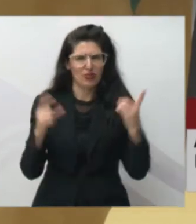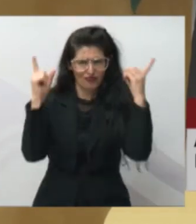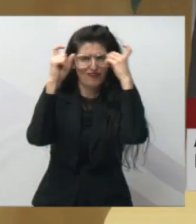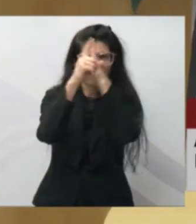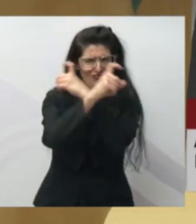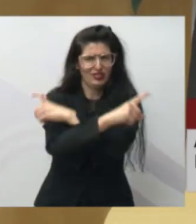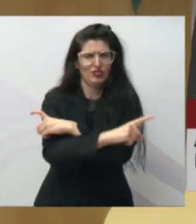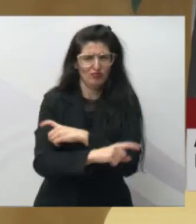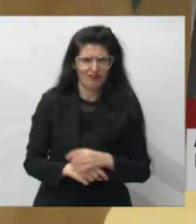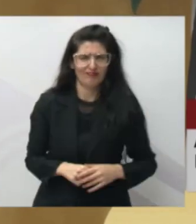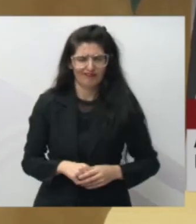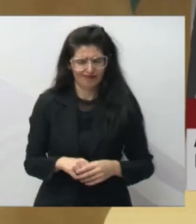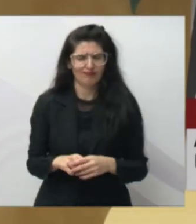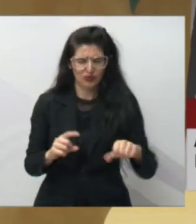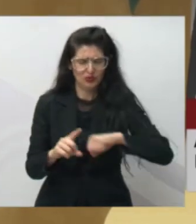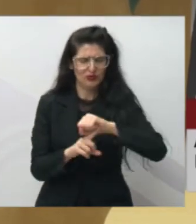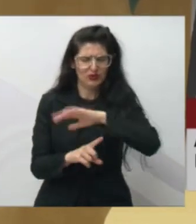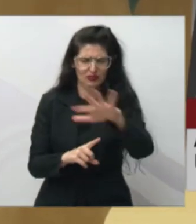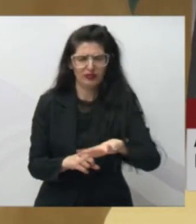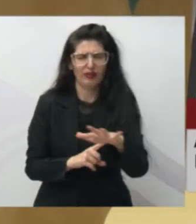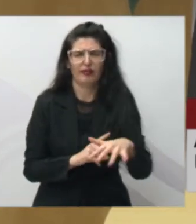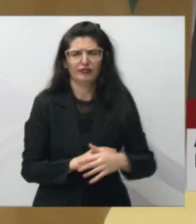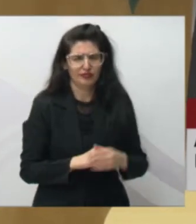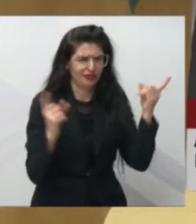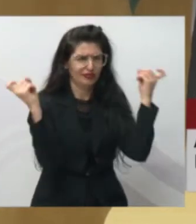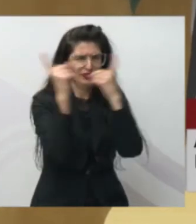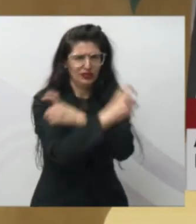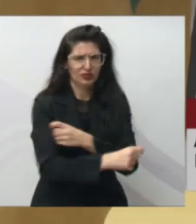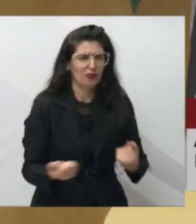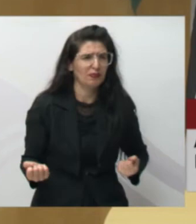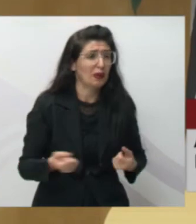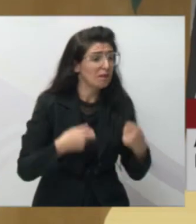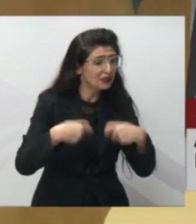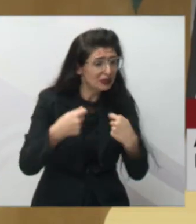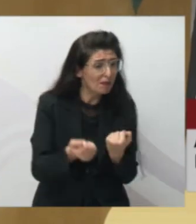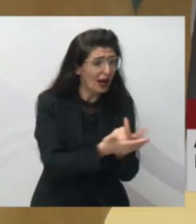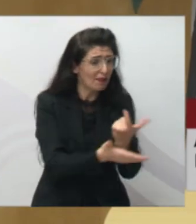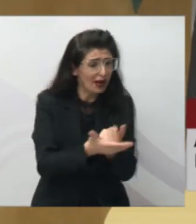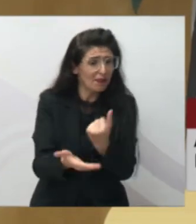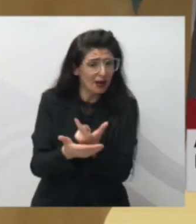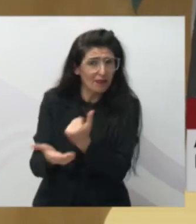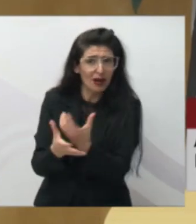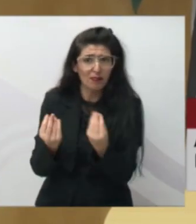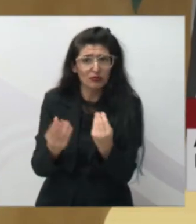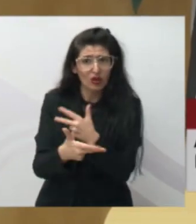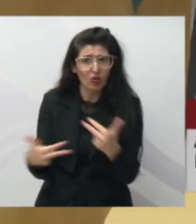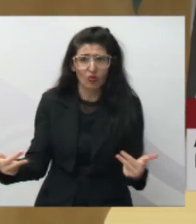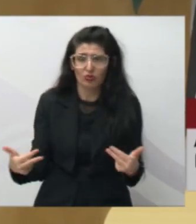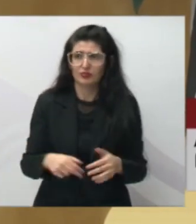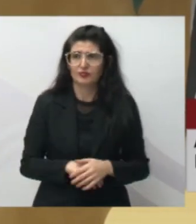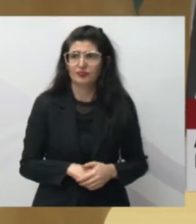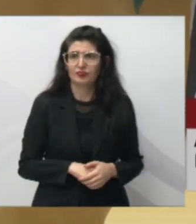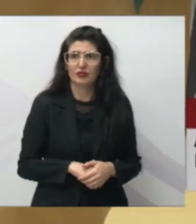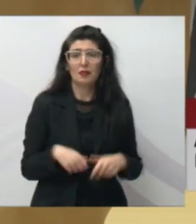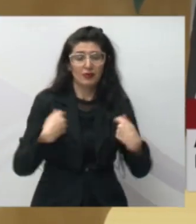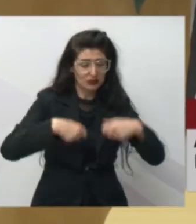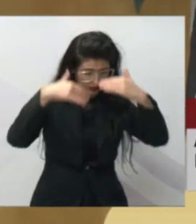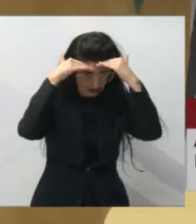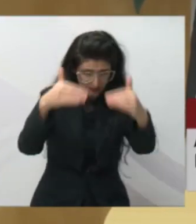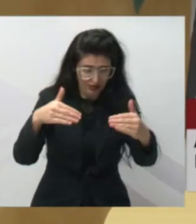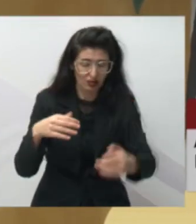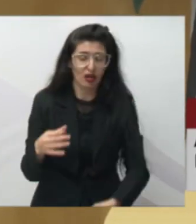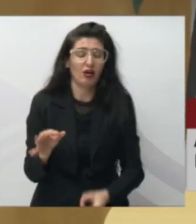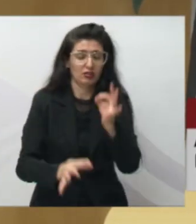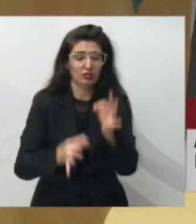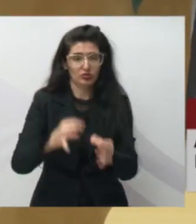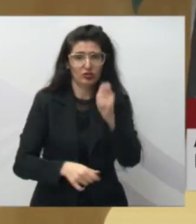gente conversamos entre todos aqui com essa prerrogativa de atender o Tribunal de Contas, mas também